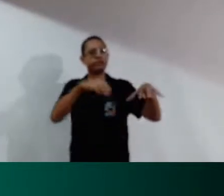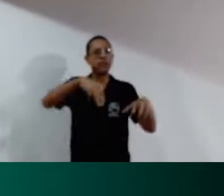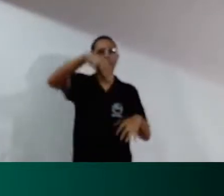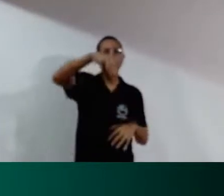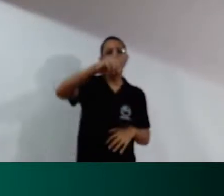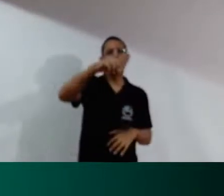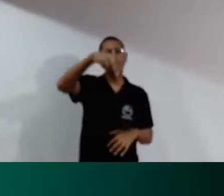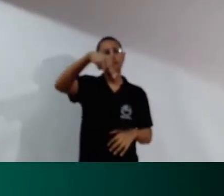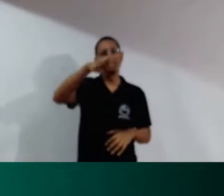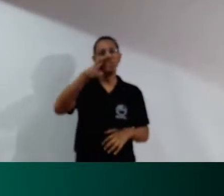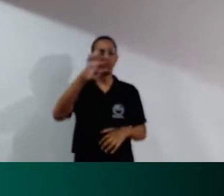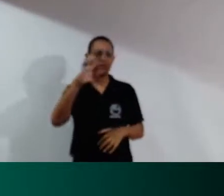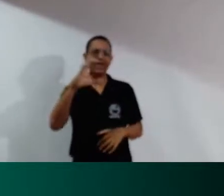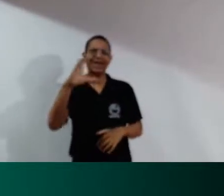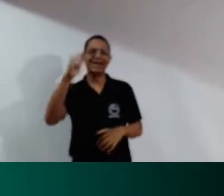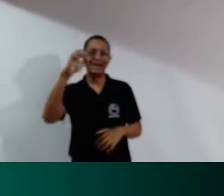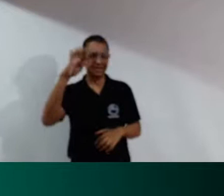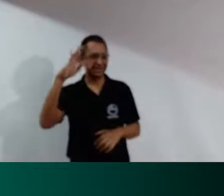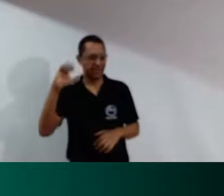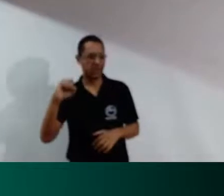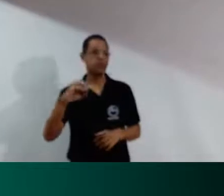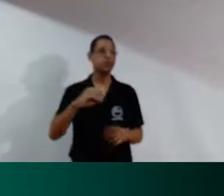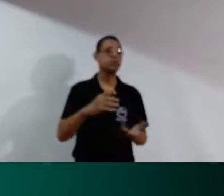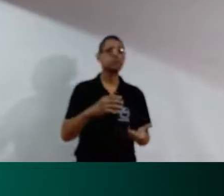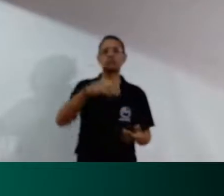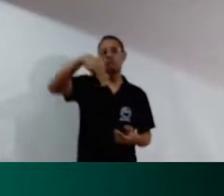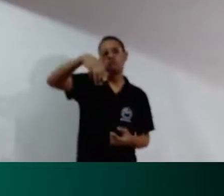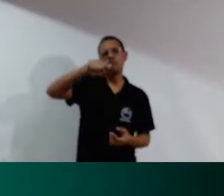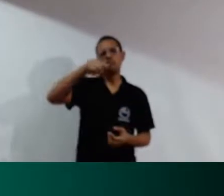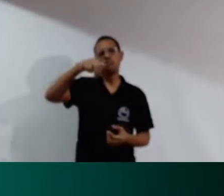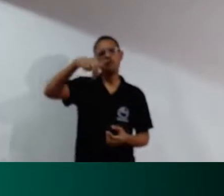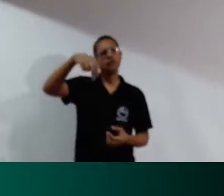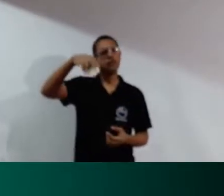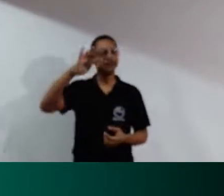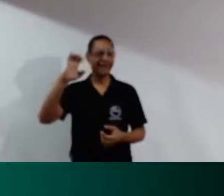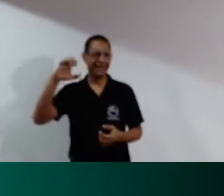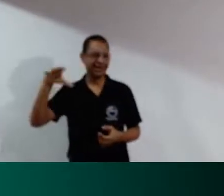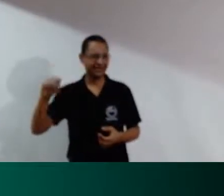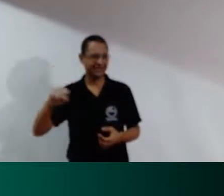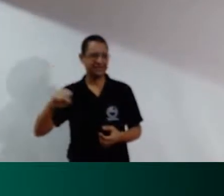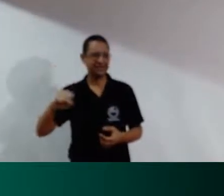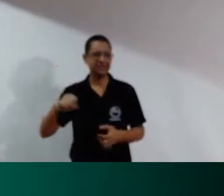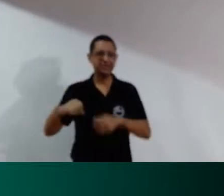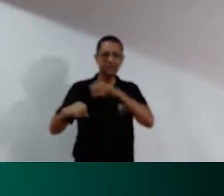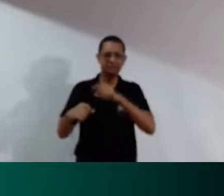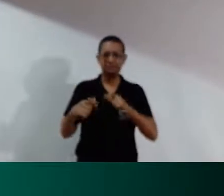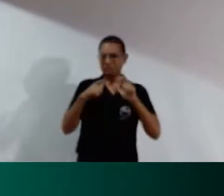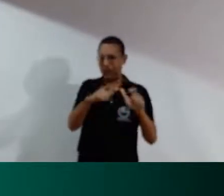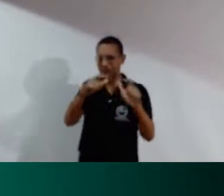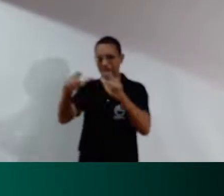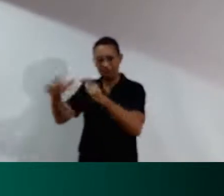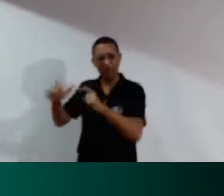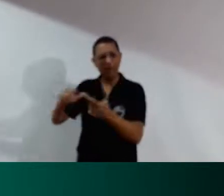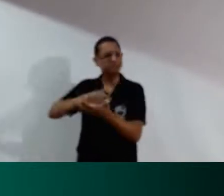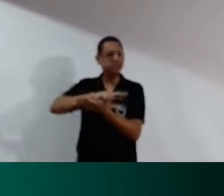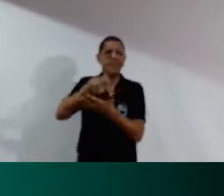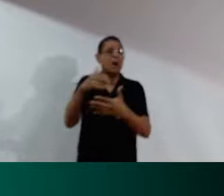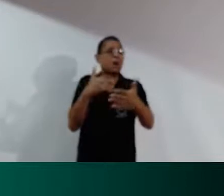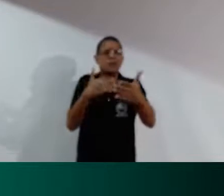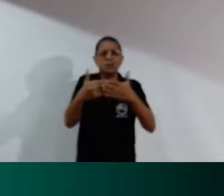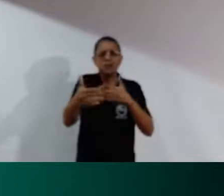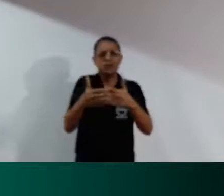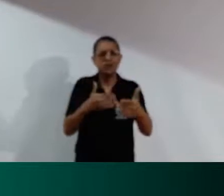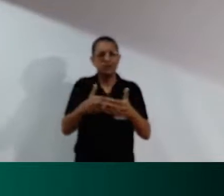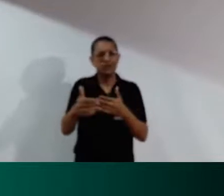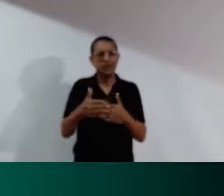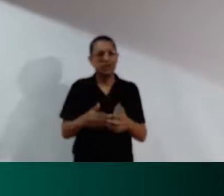para o Vicente Pinzon levar para Jardim das Oliveiras para Sapiranga para o Tancredo Neves para qualquer bairro da